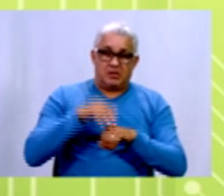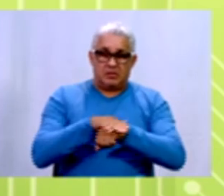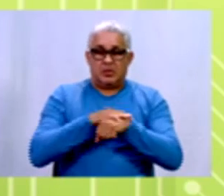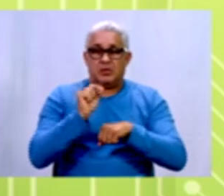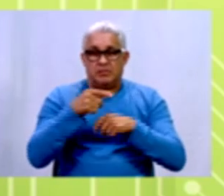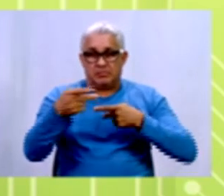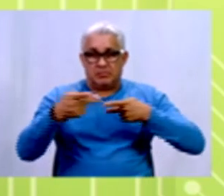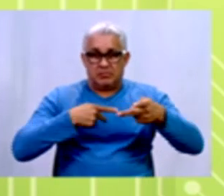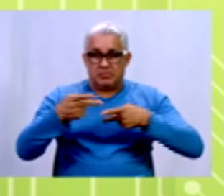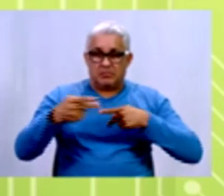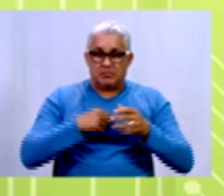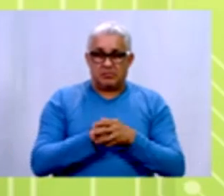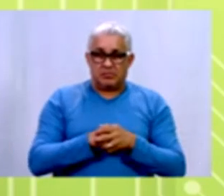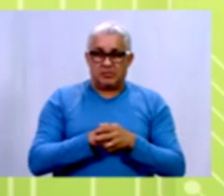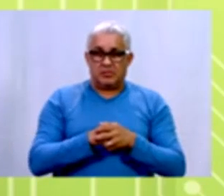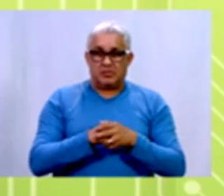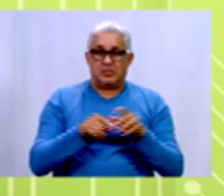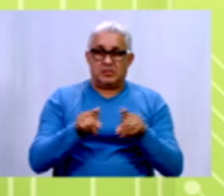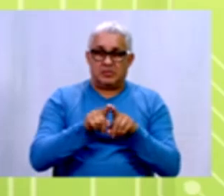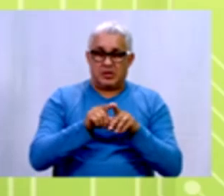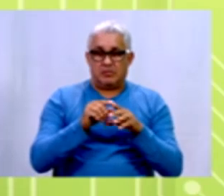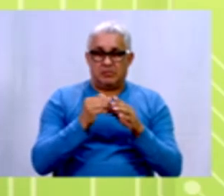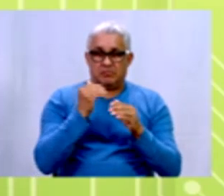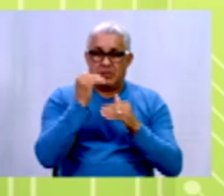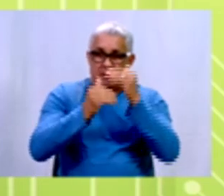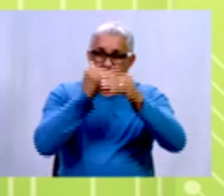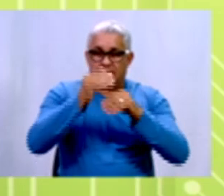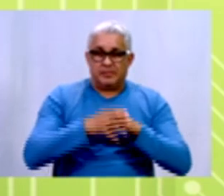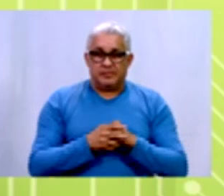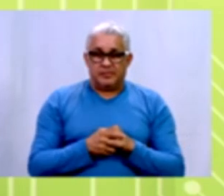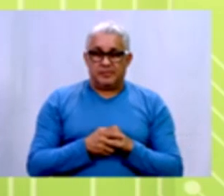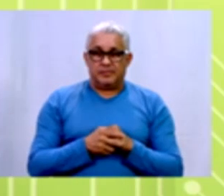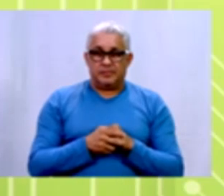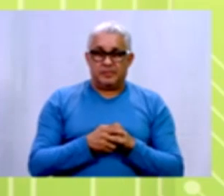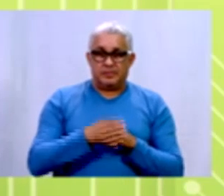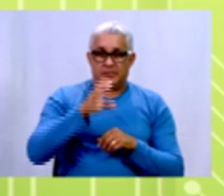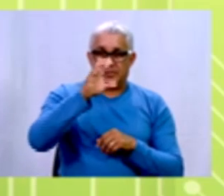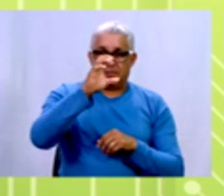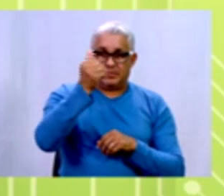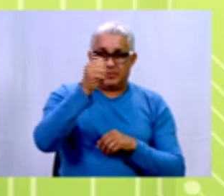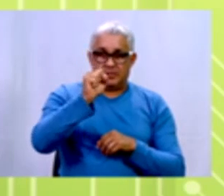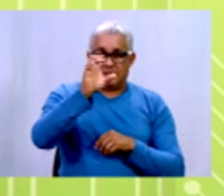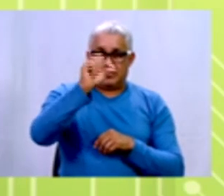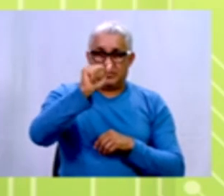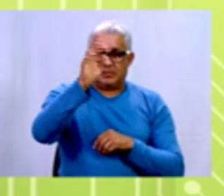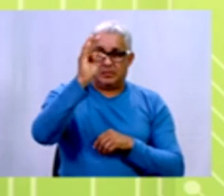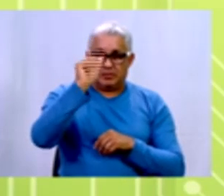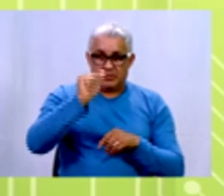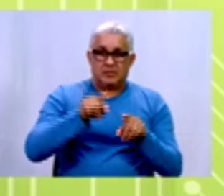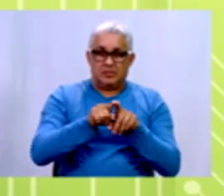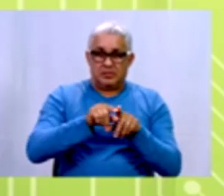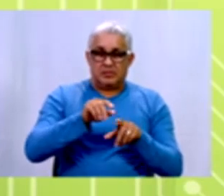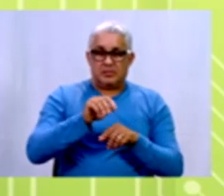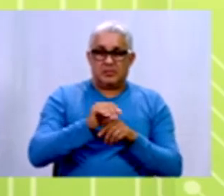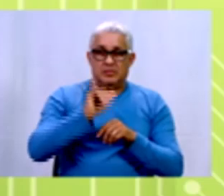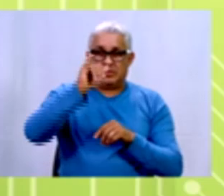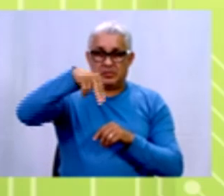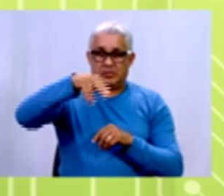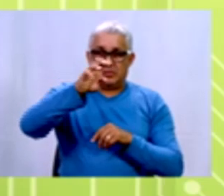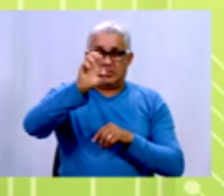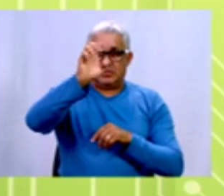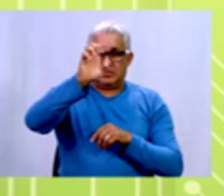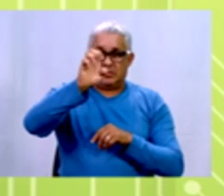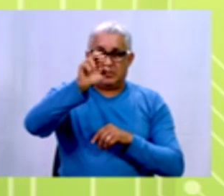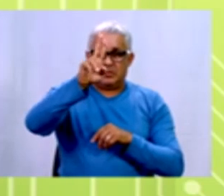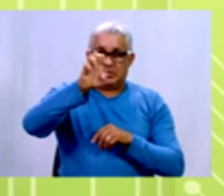projeto, dos processos de desenvolvimento em cascata e incremental. Vimos também a